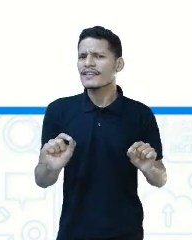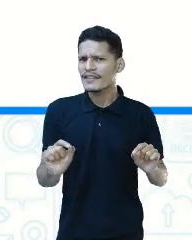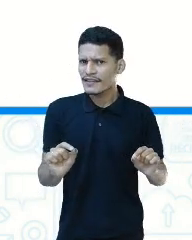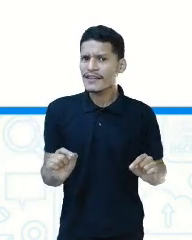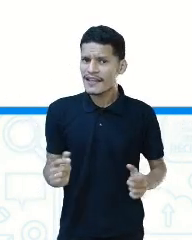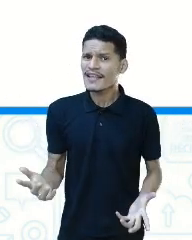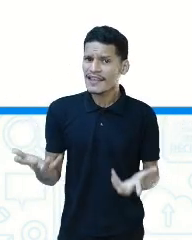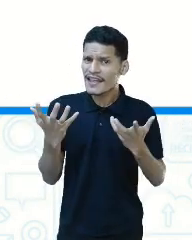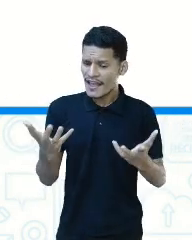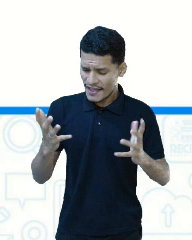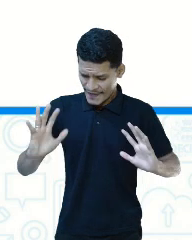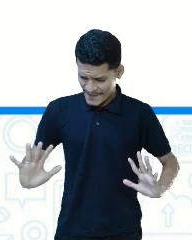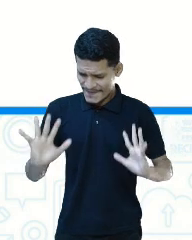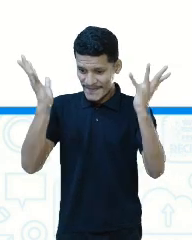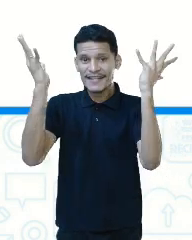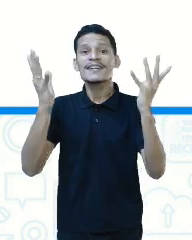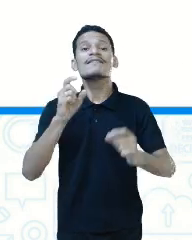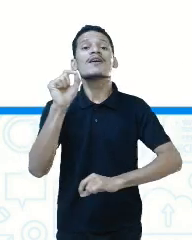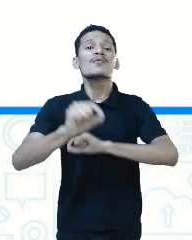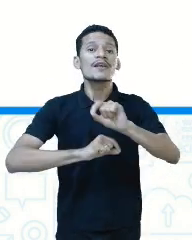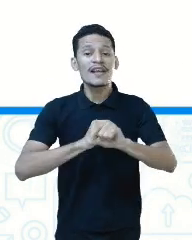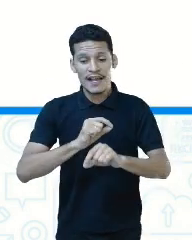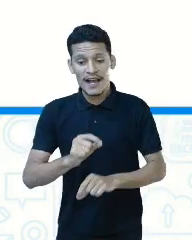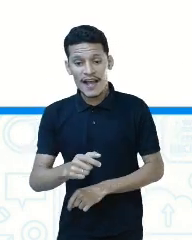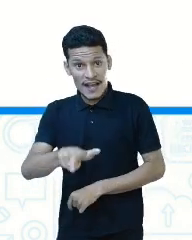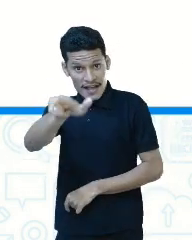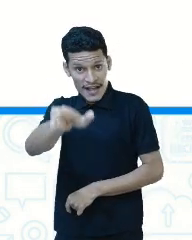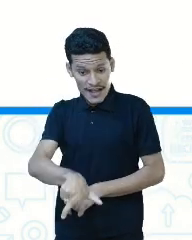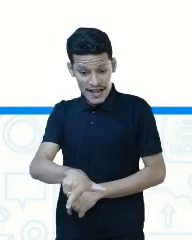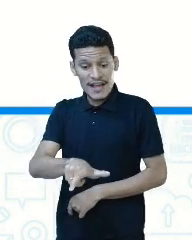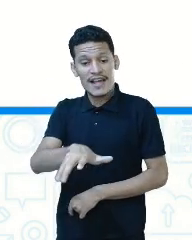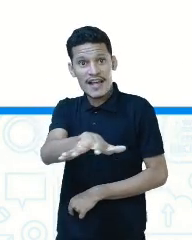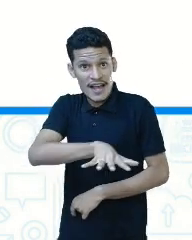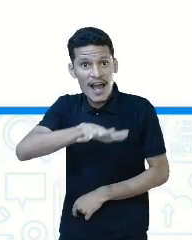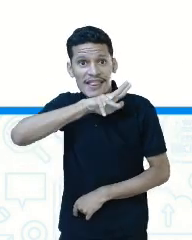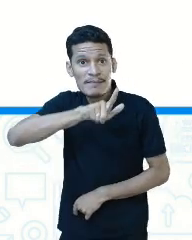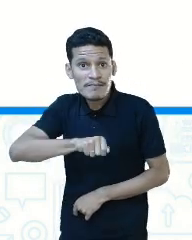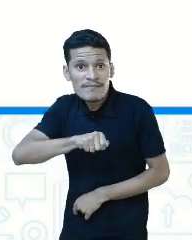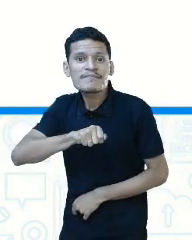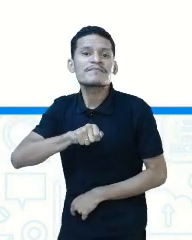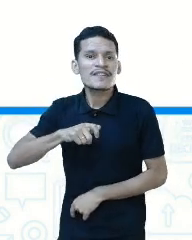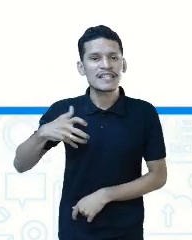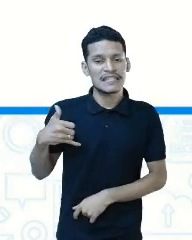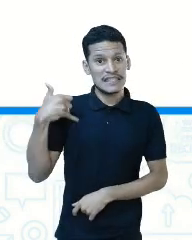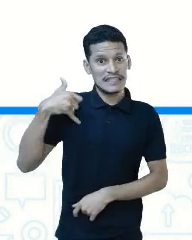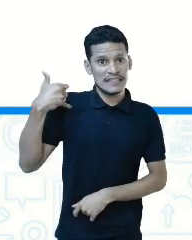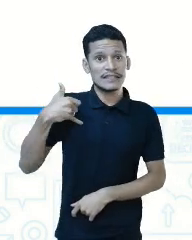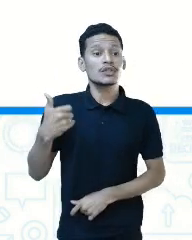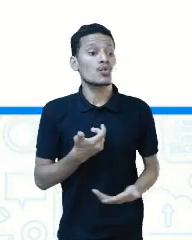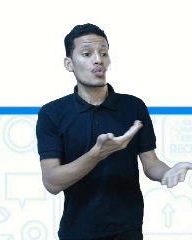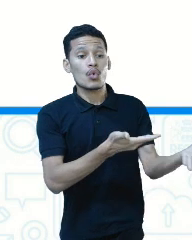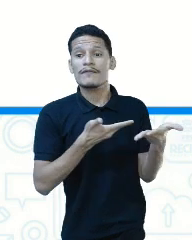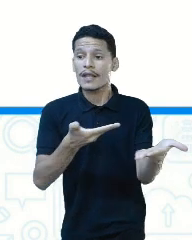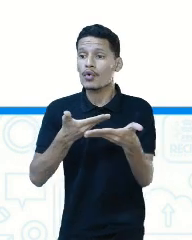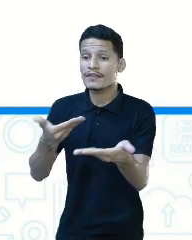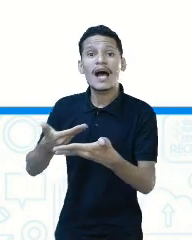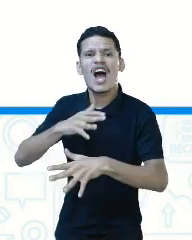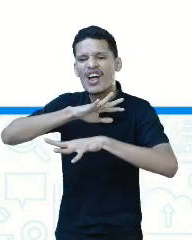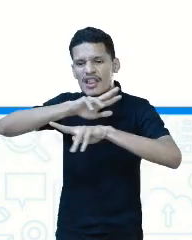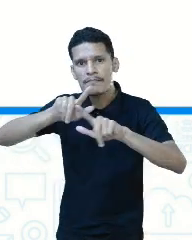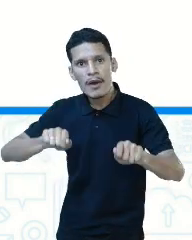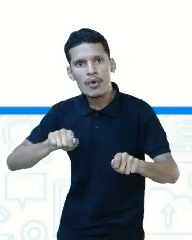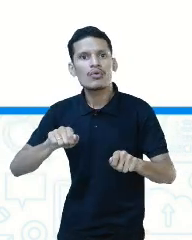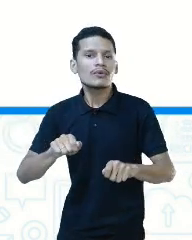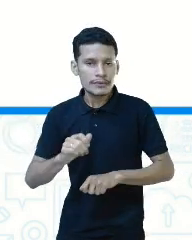Queriam festejar o aniversário do Senhor Leão e convidar todos os animais da selva. A pomba e o